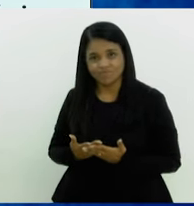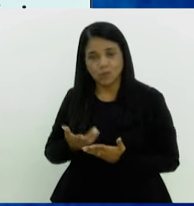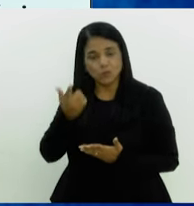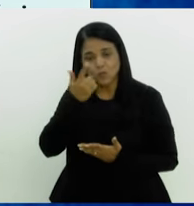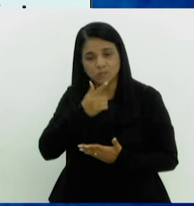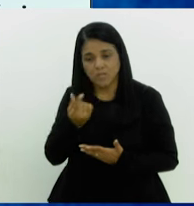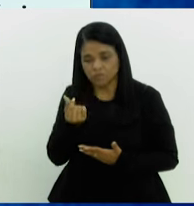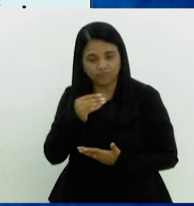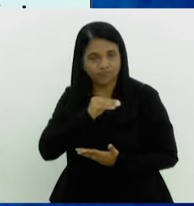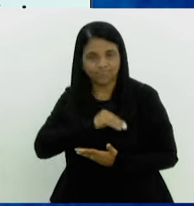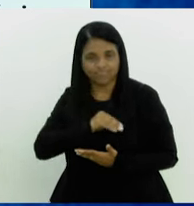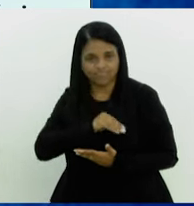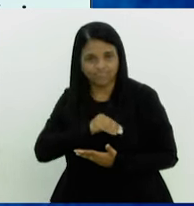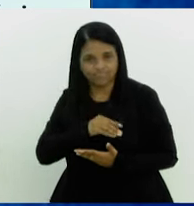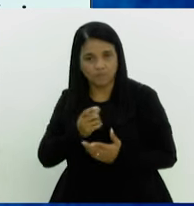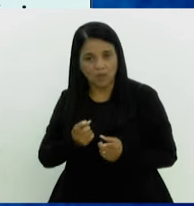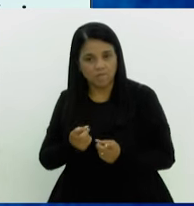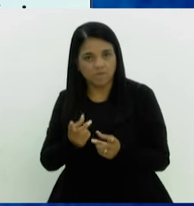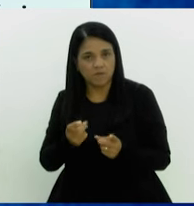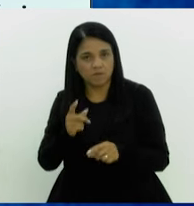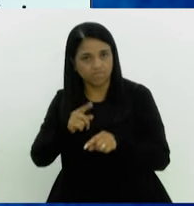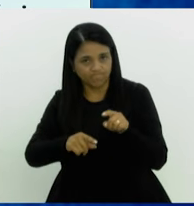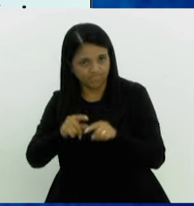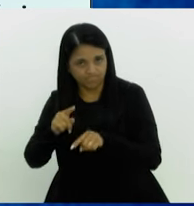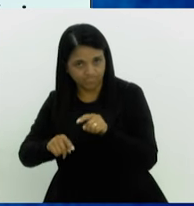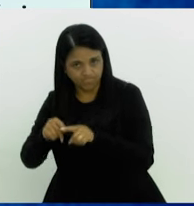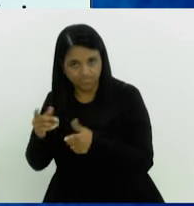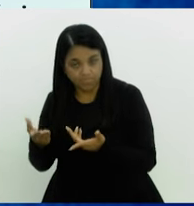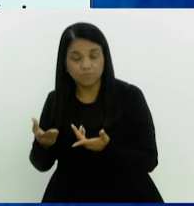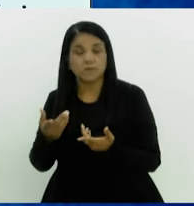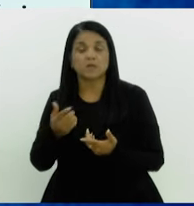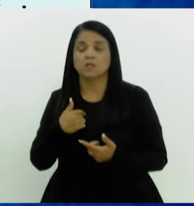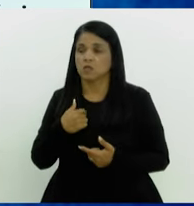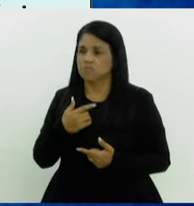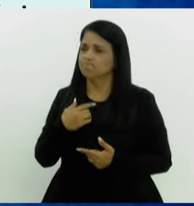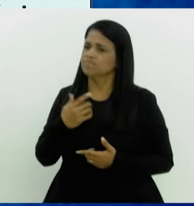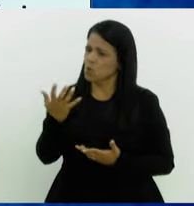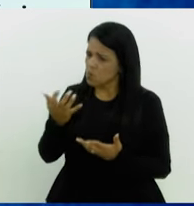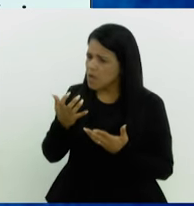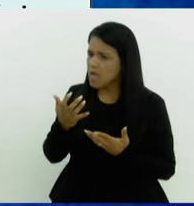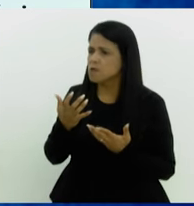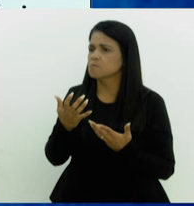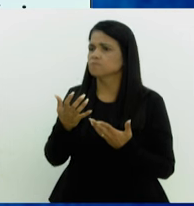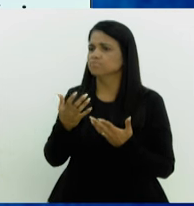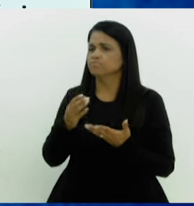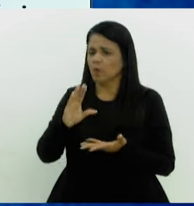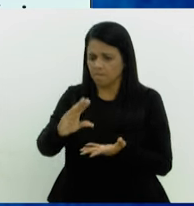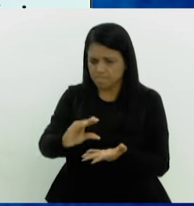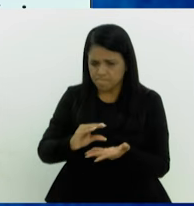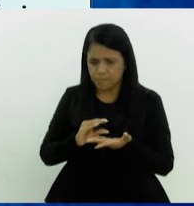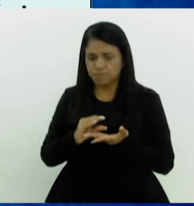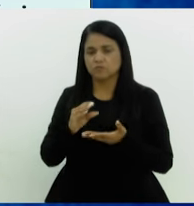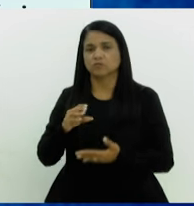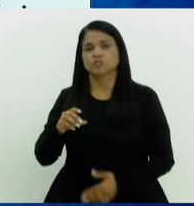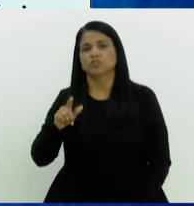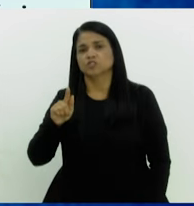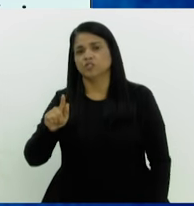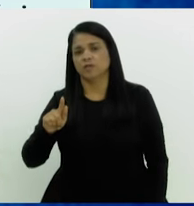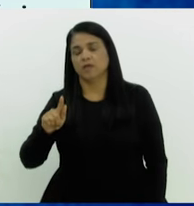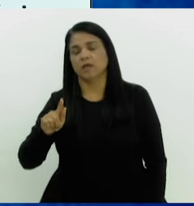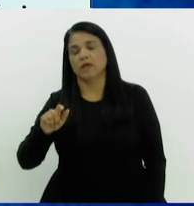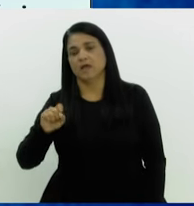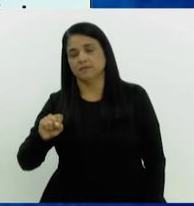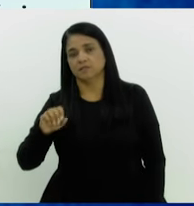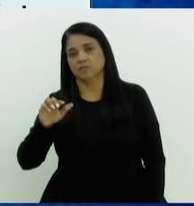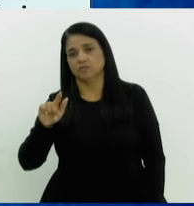dinheiro com as vendas desse produto que ela produzia mas ela disse eu vou lá eu vou resgatar o dinheiro que eu tenho no FGTS comprou mais uma